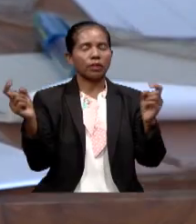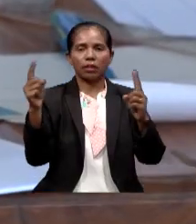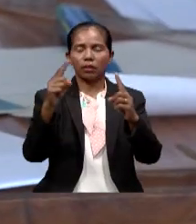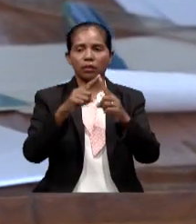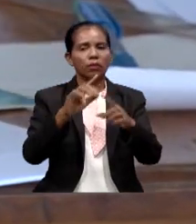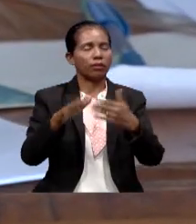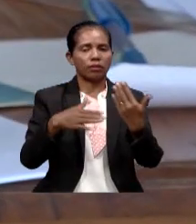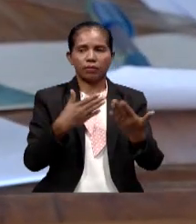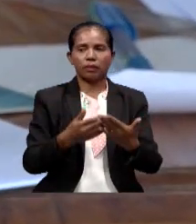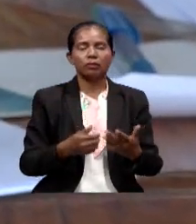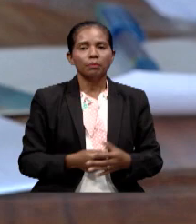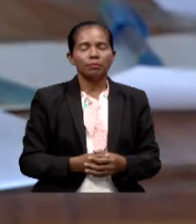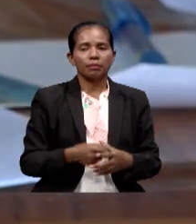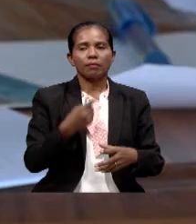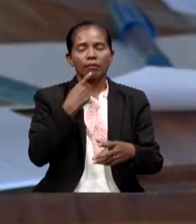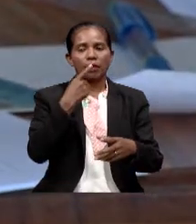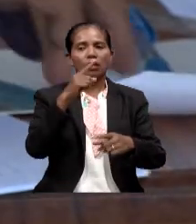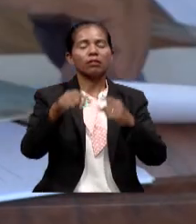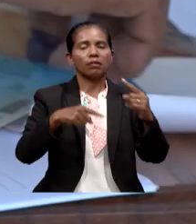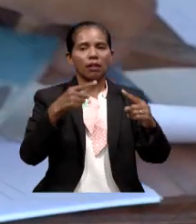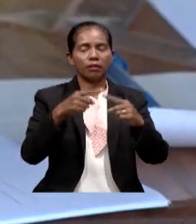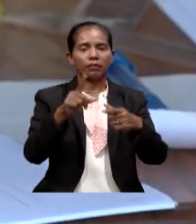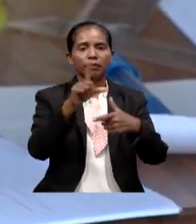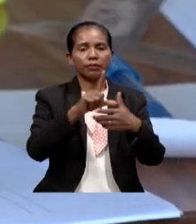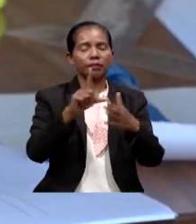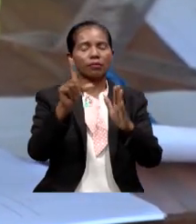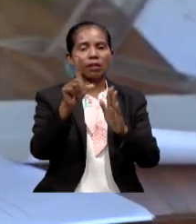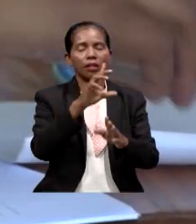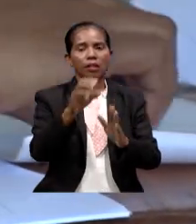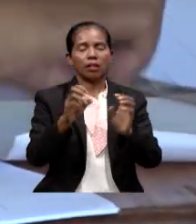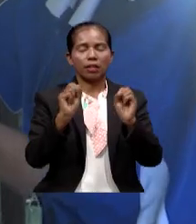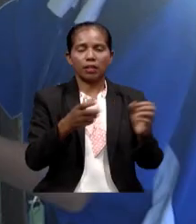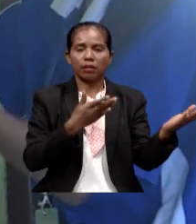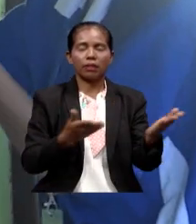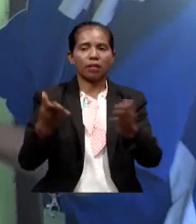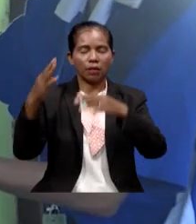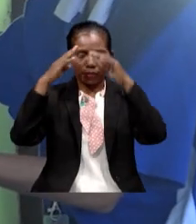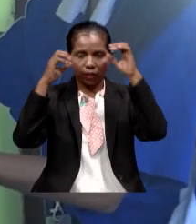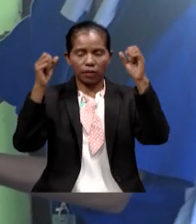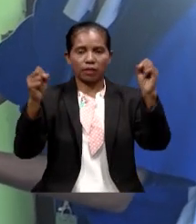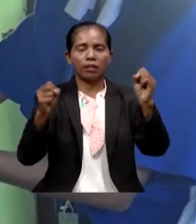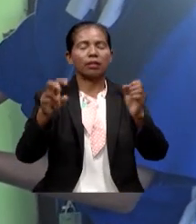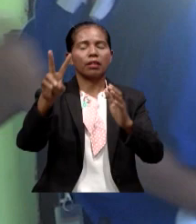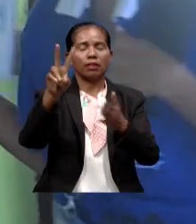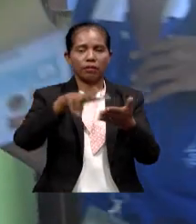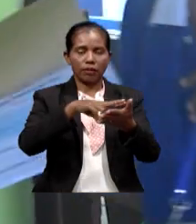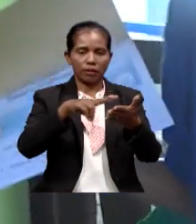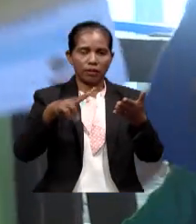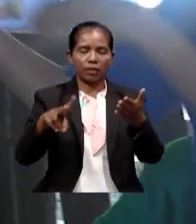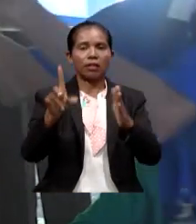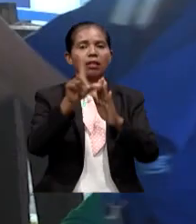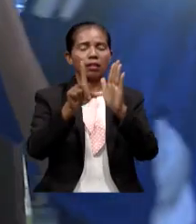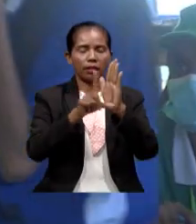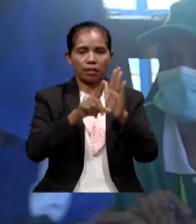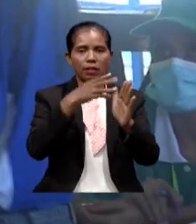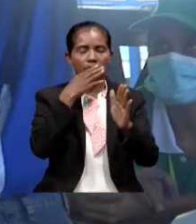qualificada. Jurista nemos explica, bem hira órgão legislativo obriga ho diharuka ba presidente da República mak viola Constituição República Democrática Timor